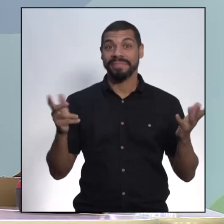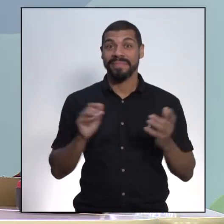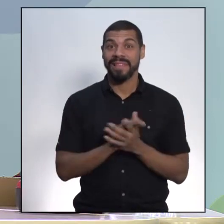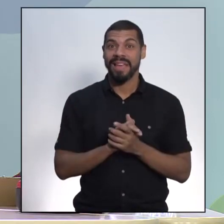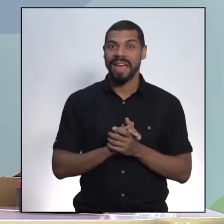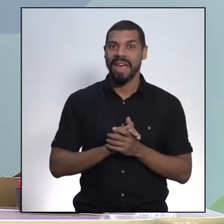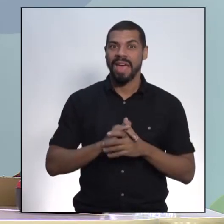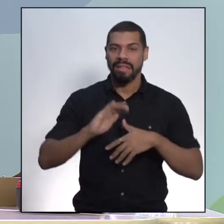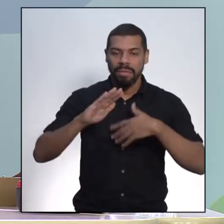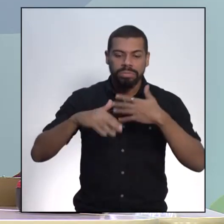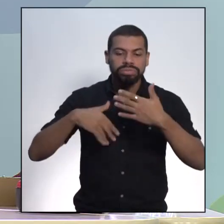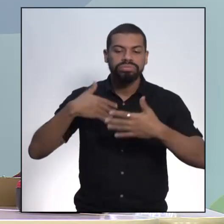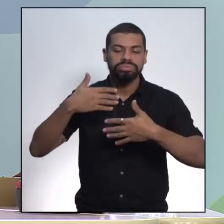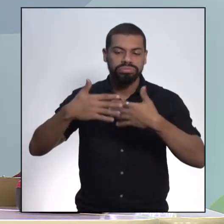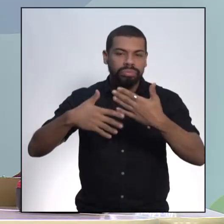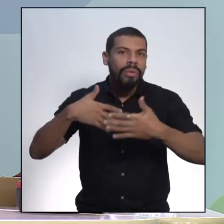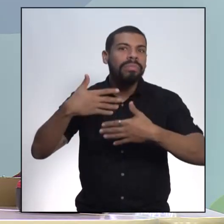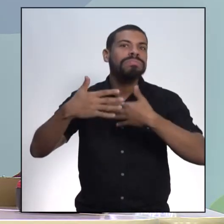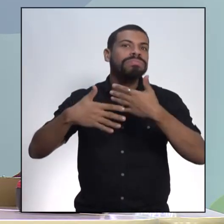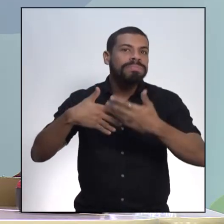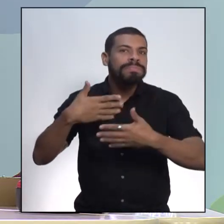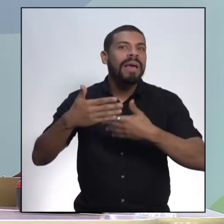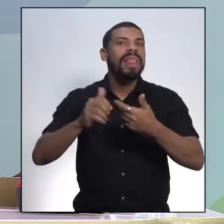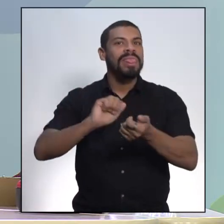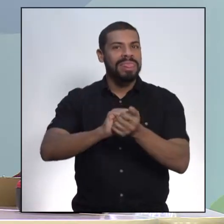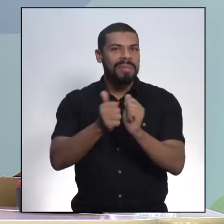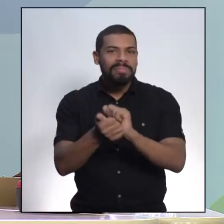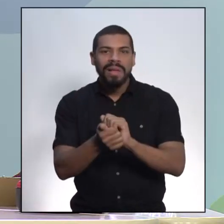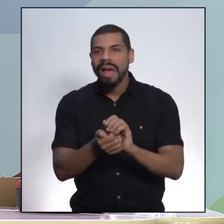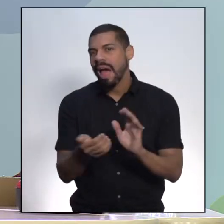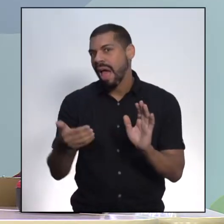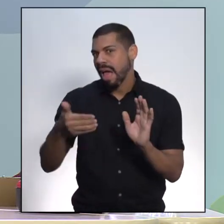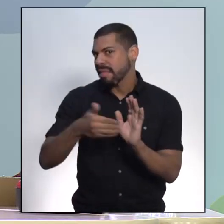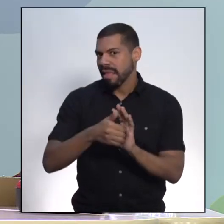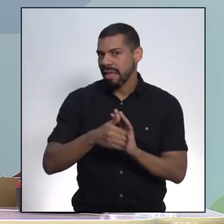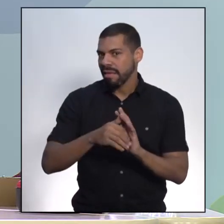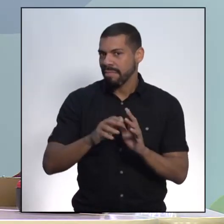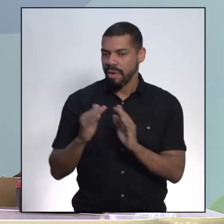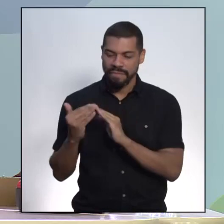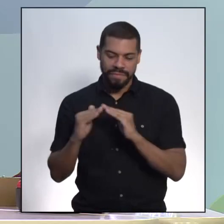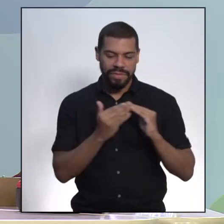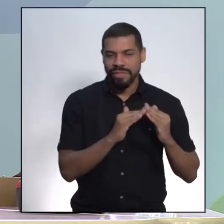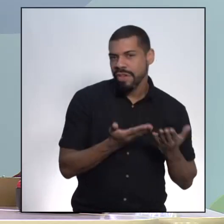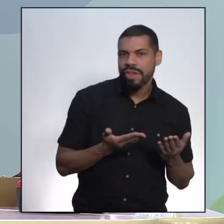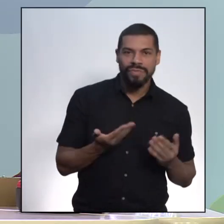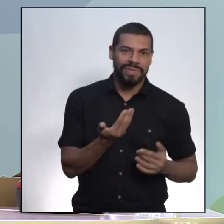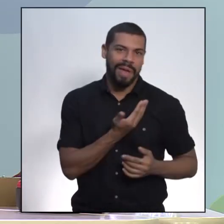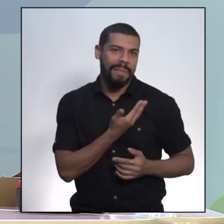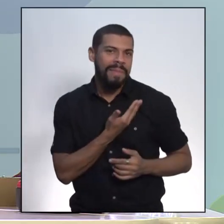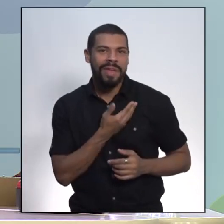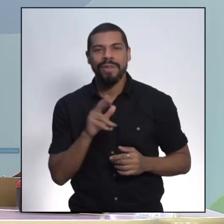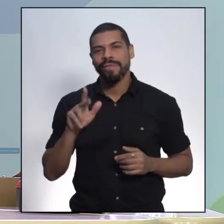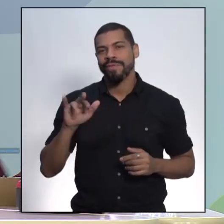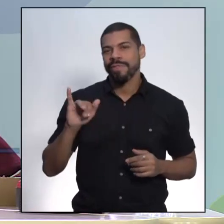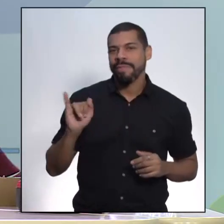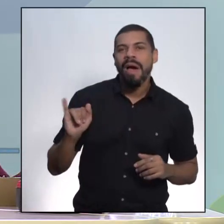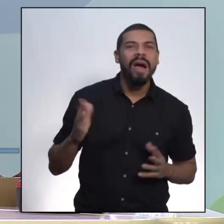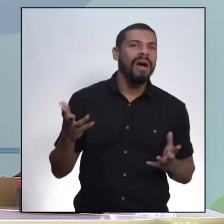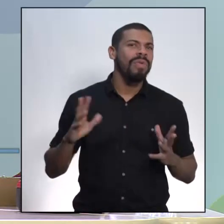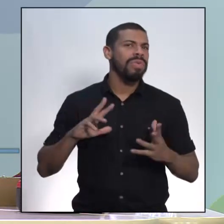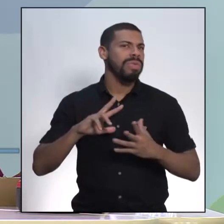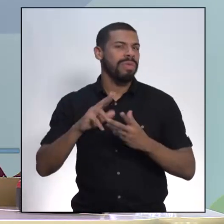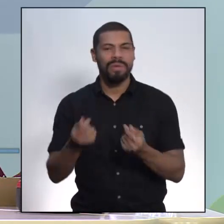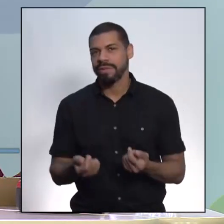essa invenção pode ser ampliada, e, inclusive, até para seus vizinhos, seus amigos, seus irmãos, e enfim. Né?